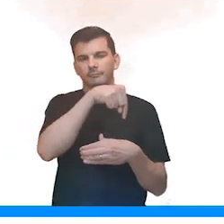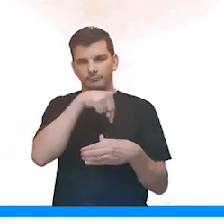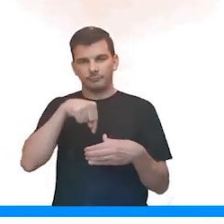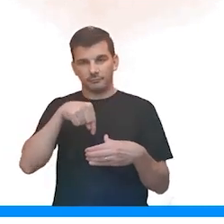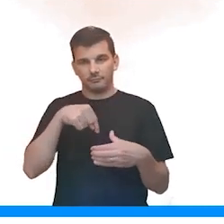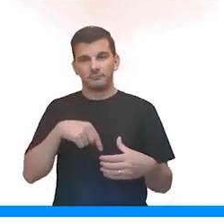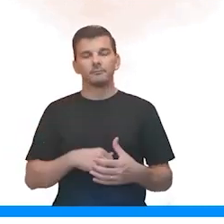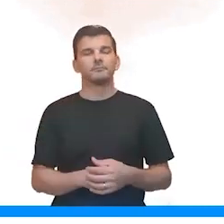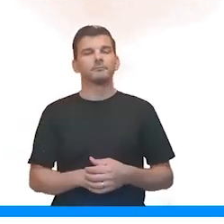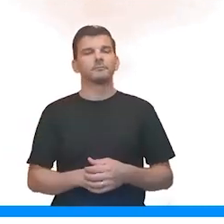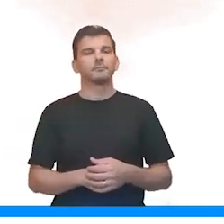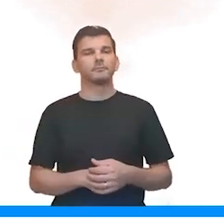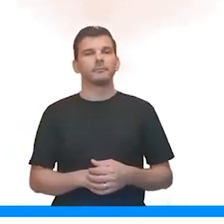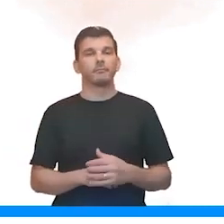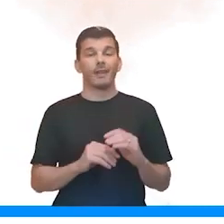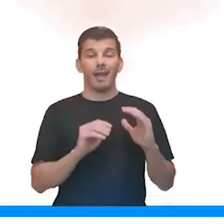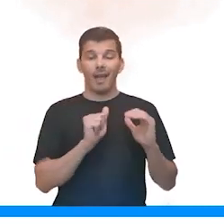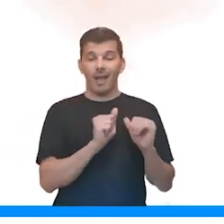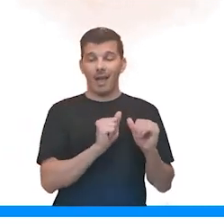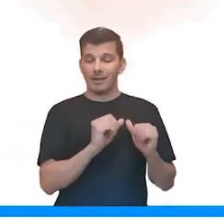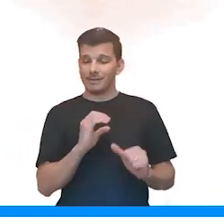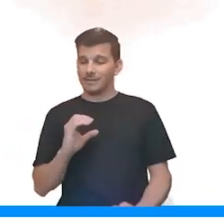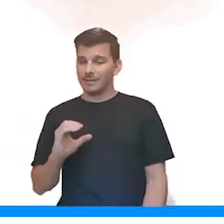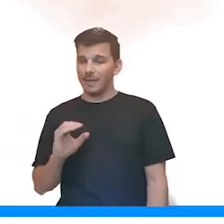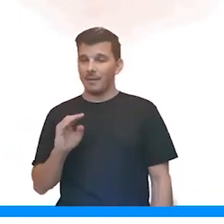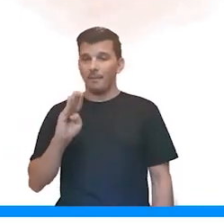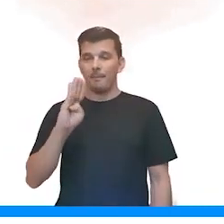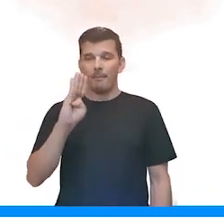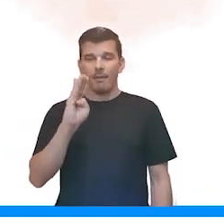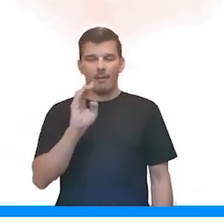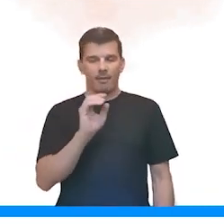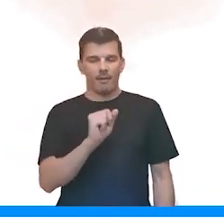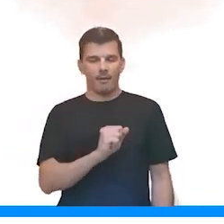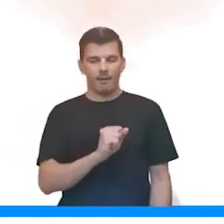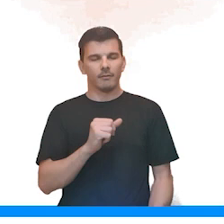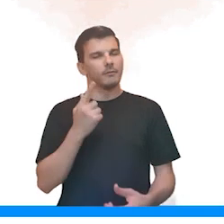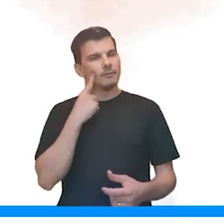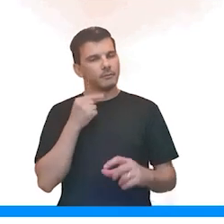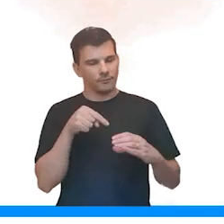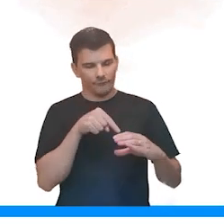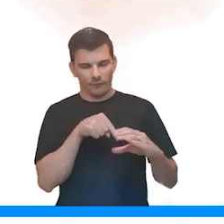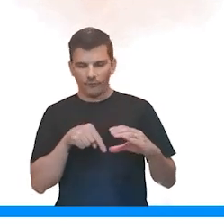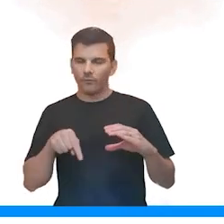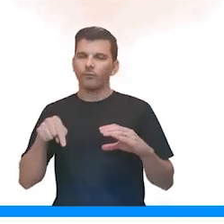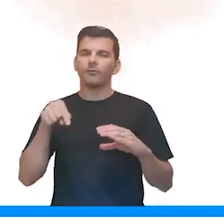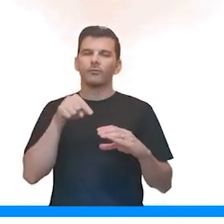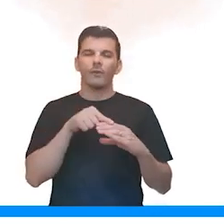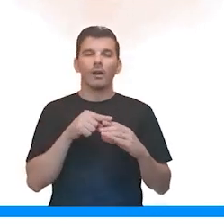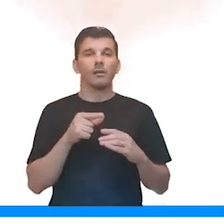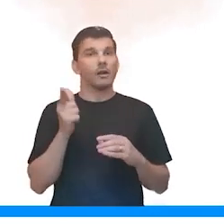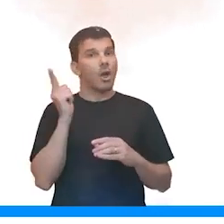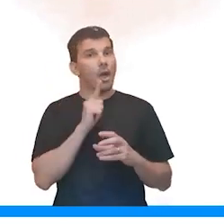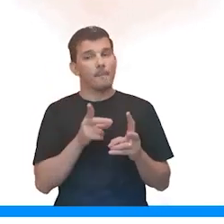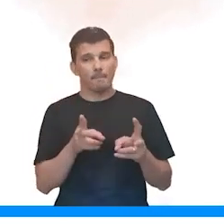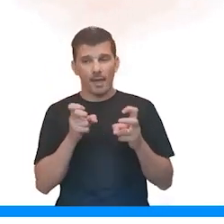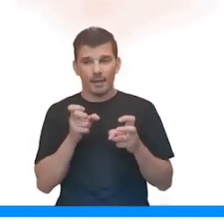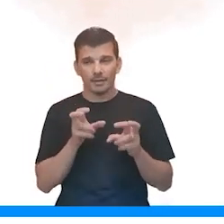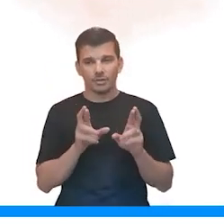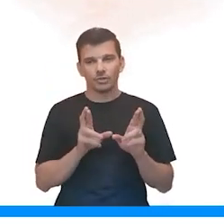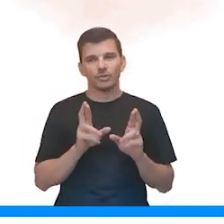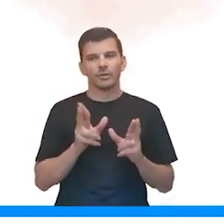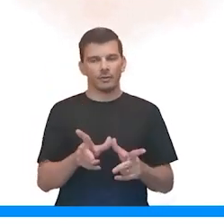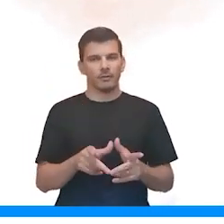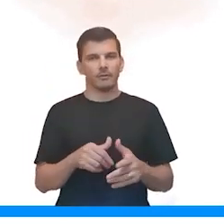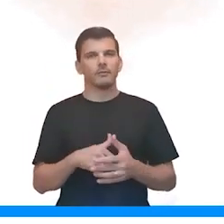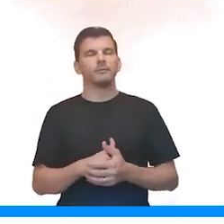no sentido contrário. Ó, fosse de A para o C, do A para o C, do C para o B e do B para o A.